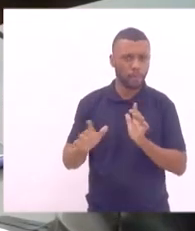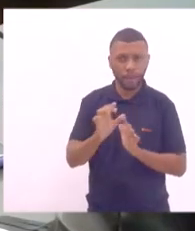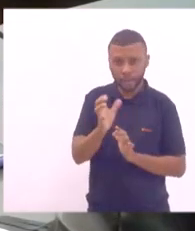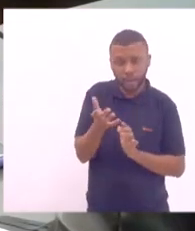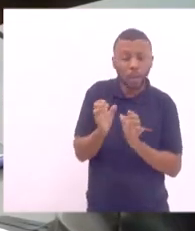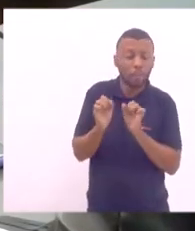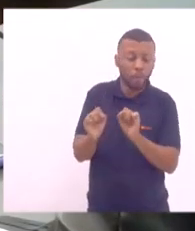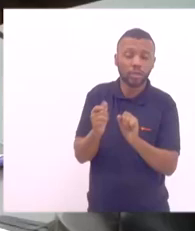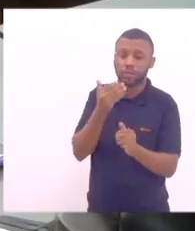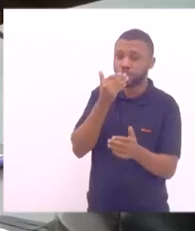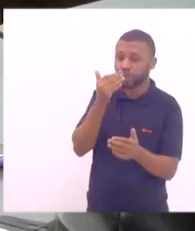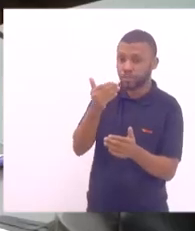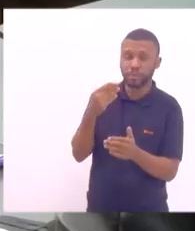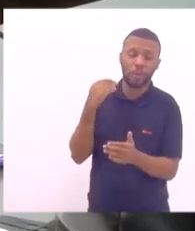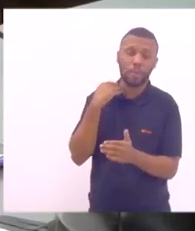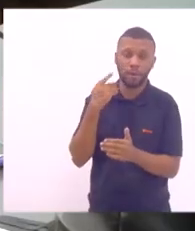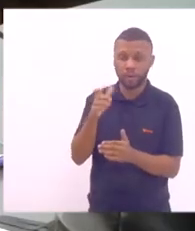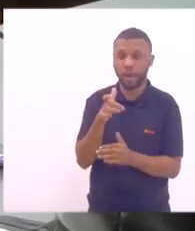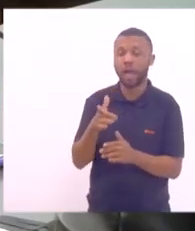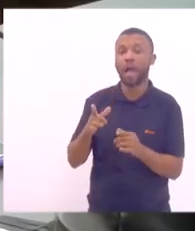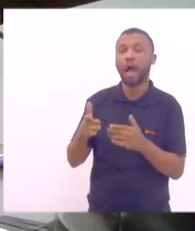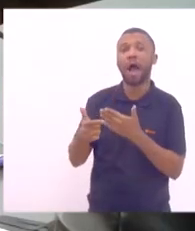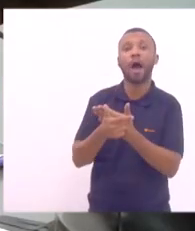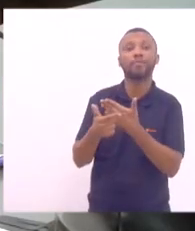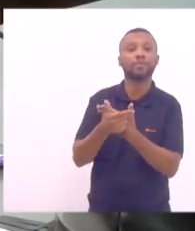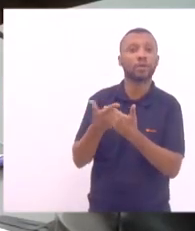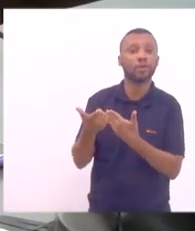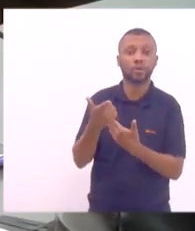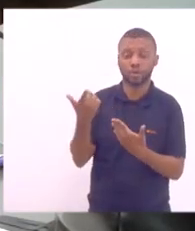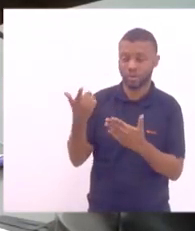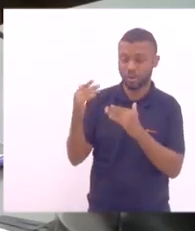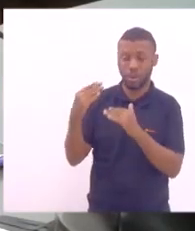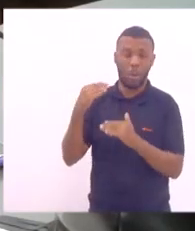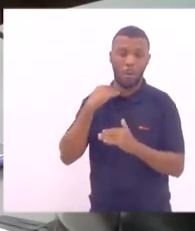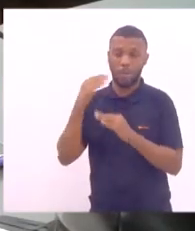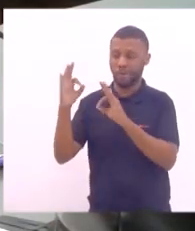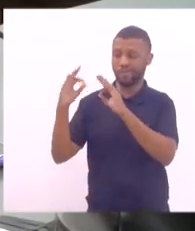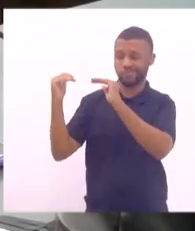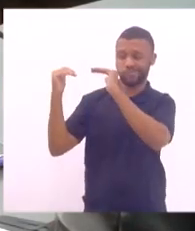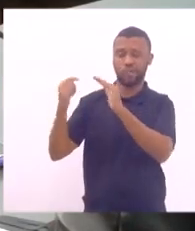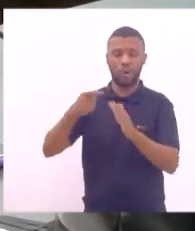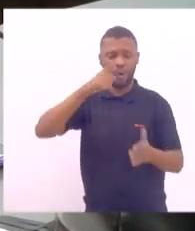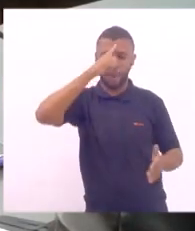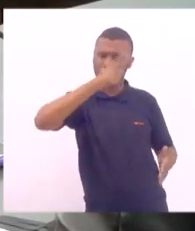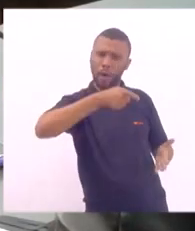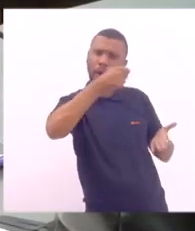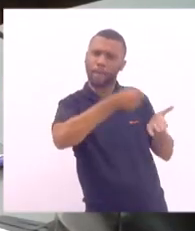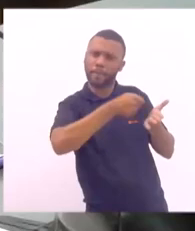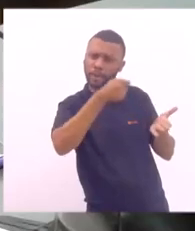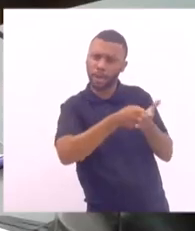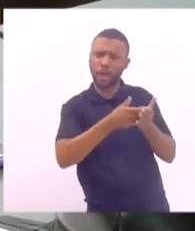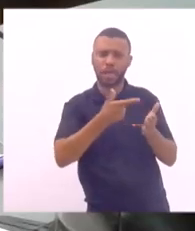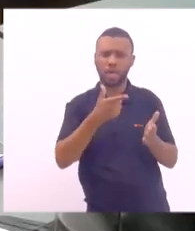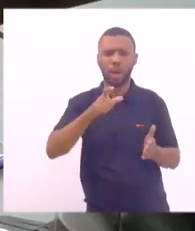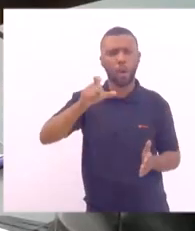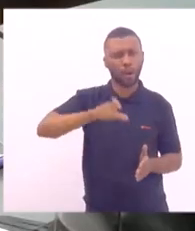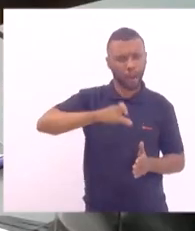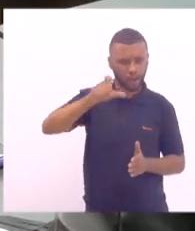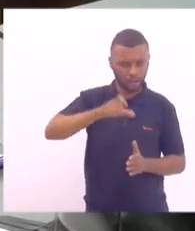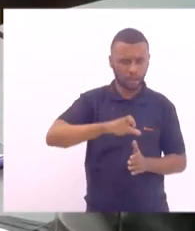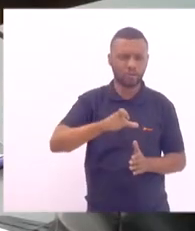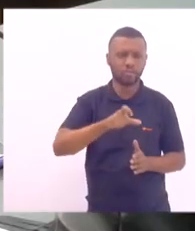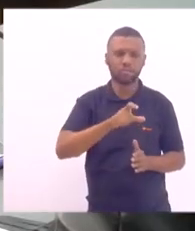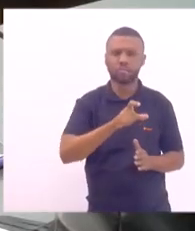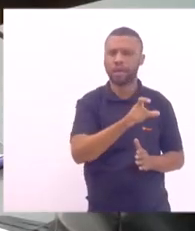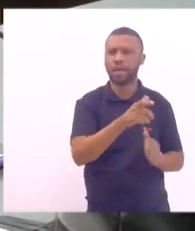pode solicitar o banco. O que não pode é a imposição do grande capital, dos banqueiros impor, de chegar nas suas casas, nas casas dos clientes,